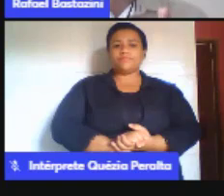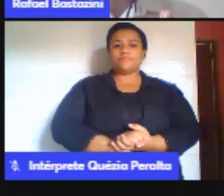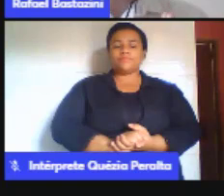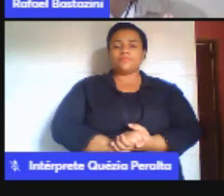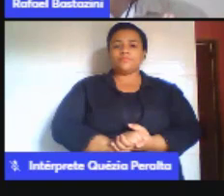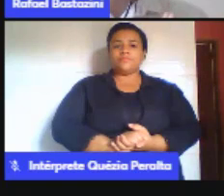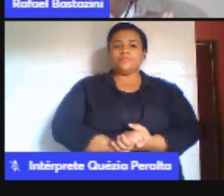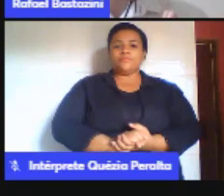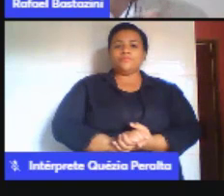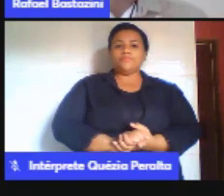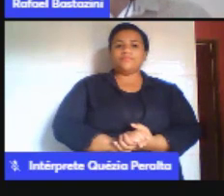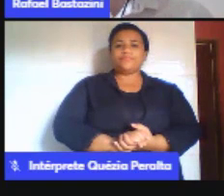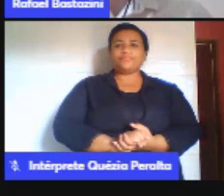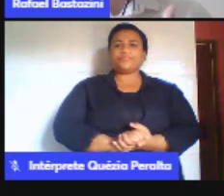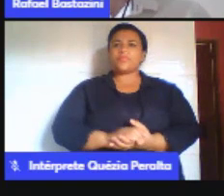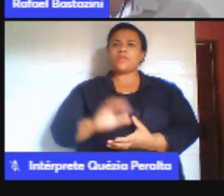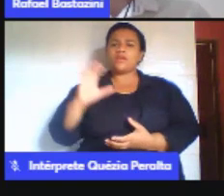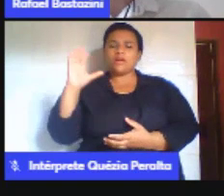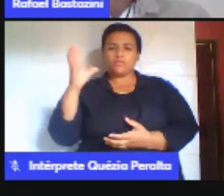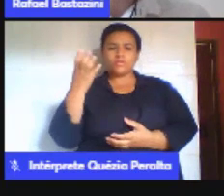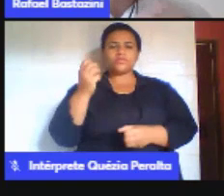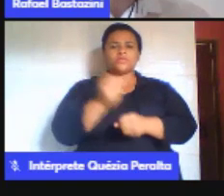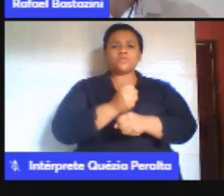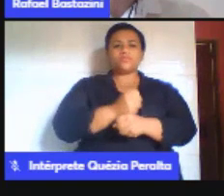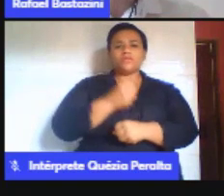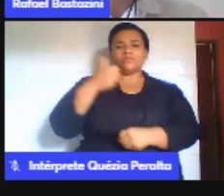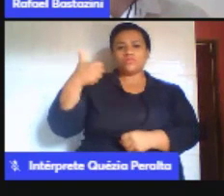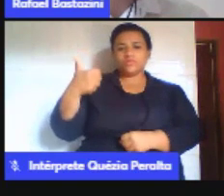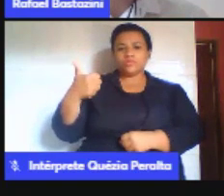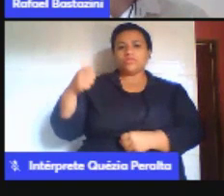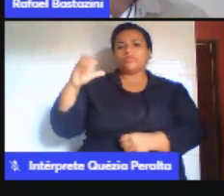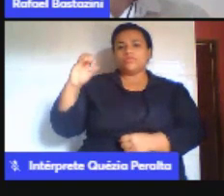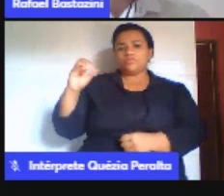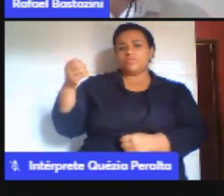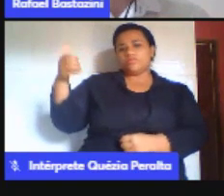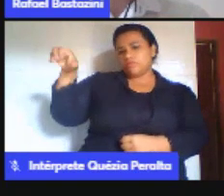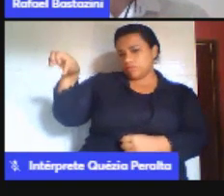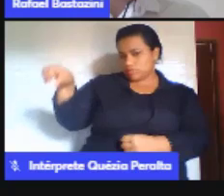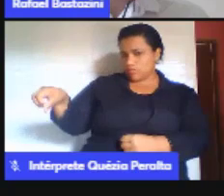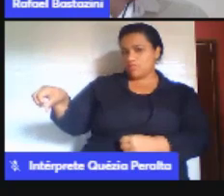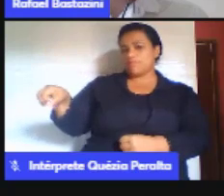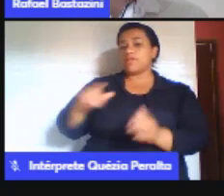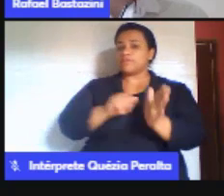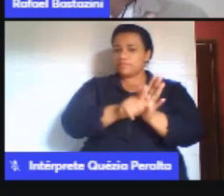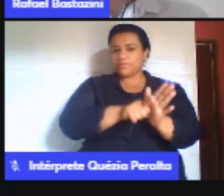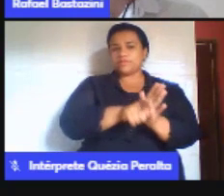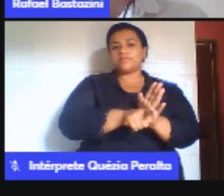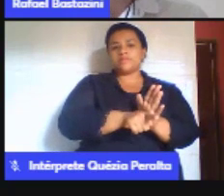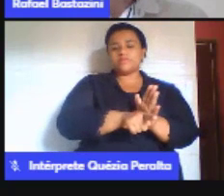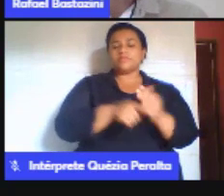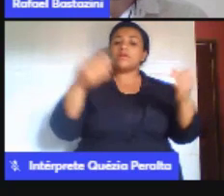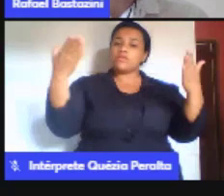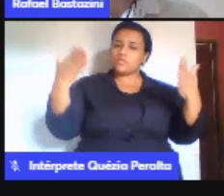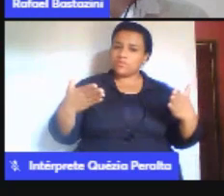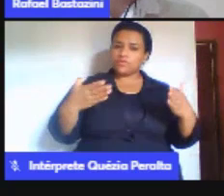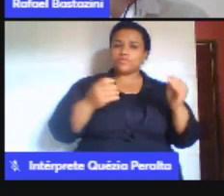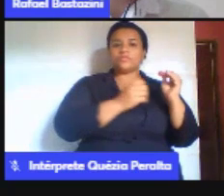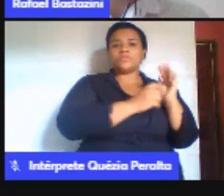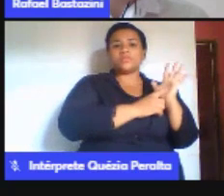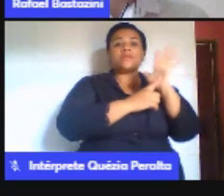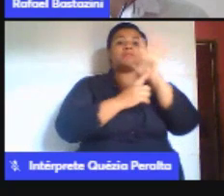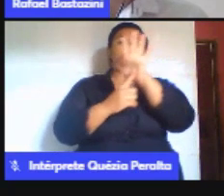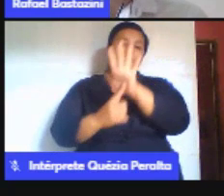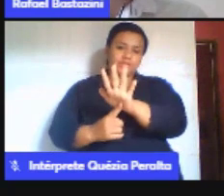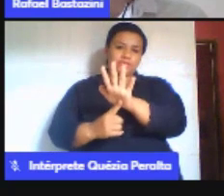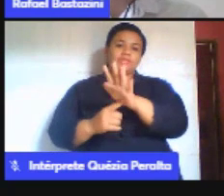isso aconteceu em 2019 e nós estamos agora divulgando ele com maior intensidade, né? Esse material já foi utilizado